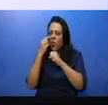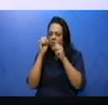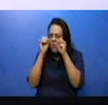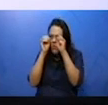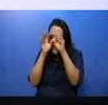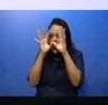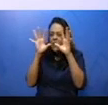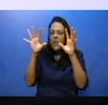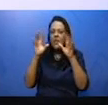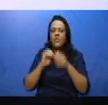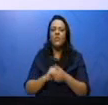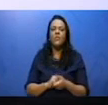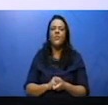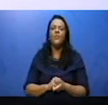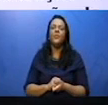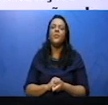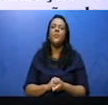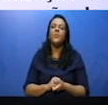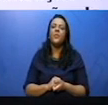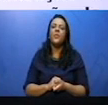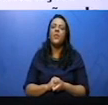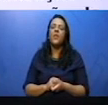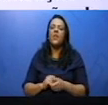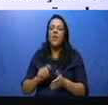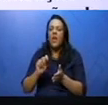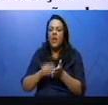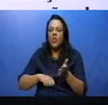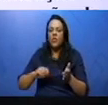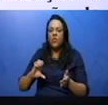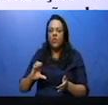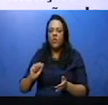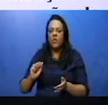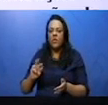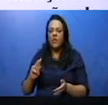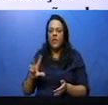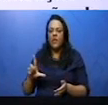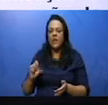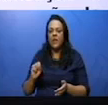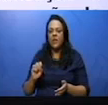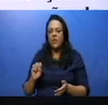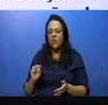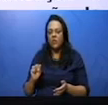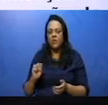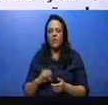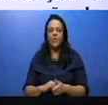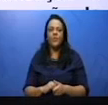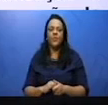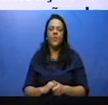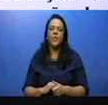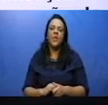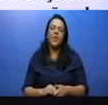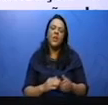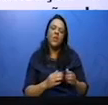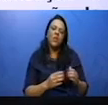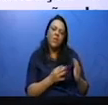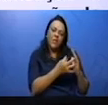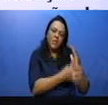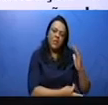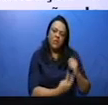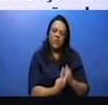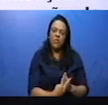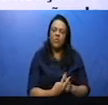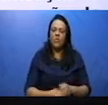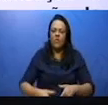Queiroz Teles. O segundo texto, o lugar era úmido e